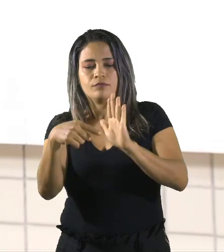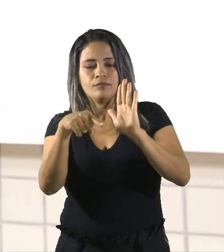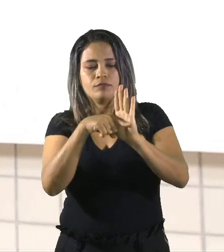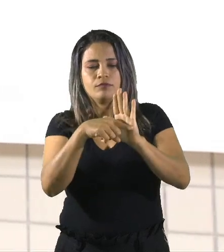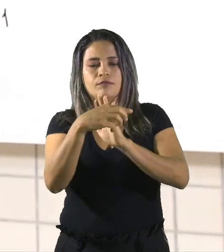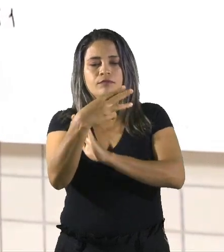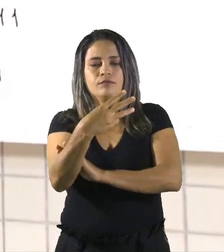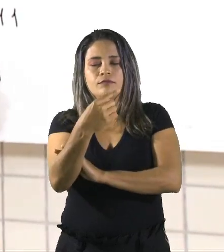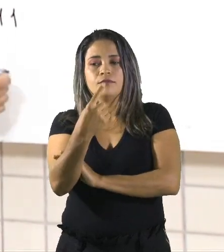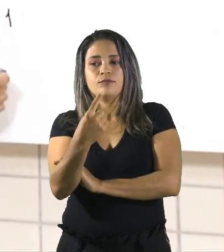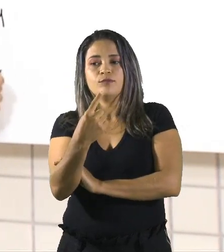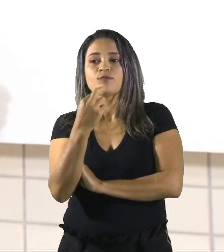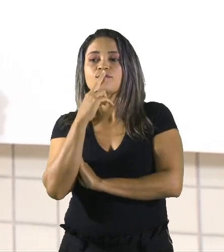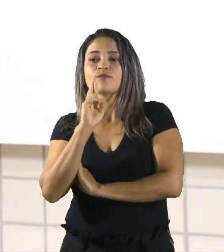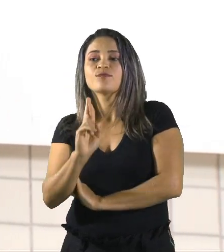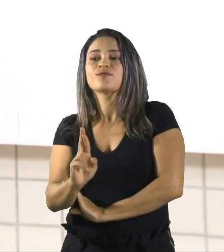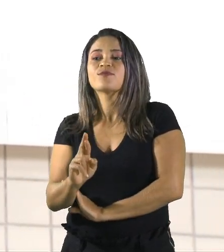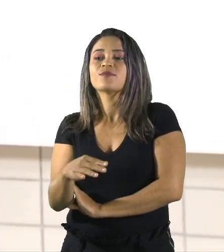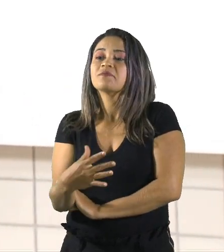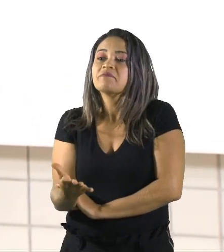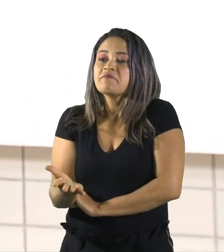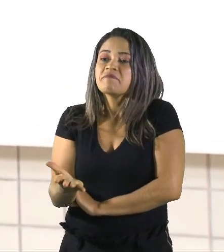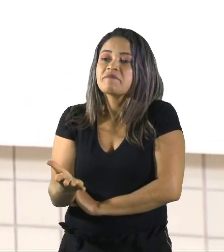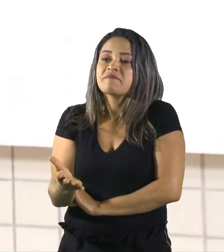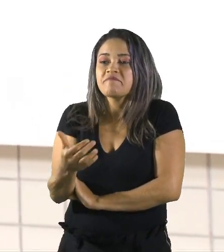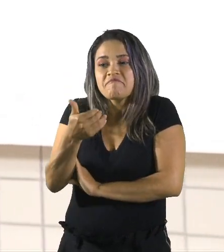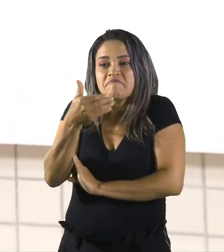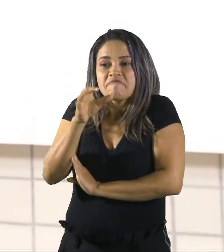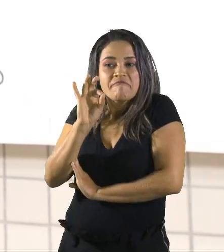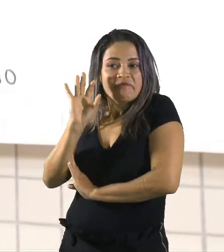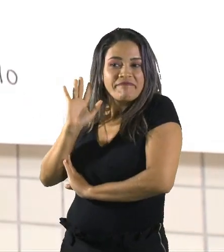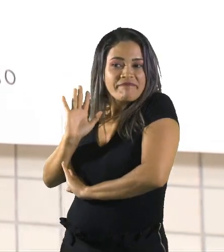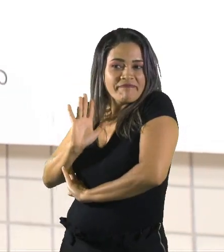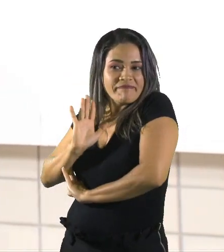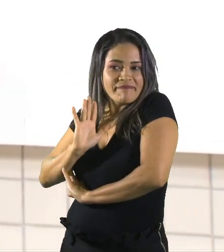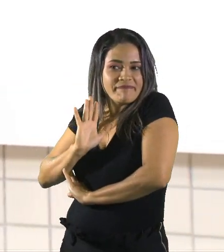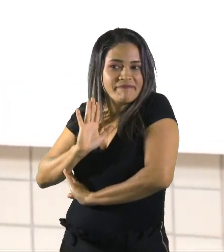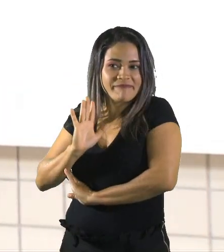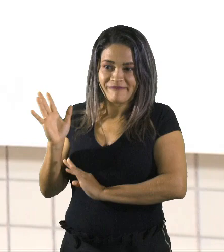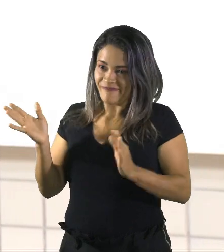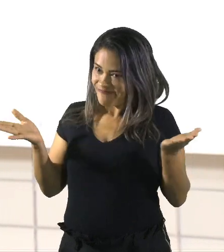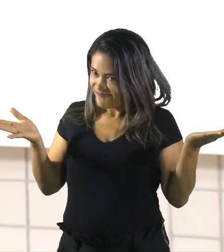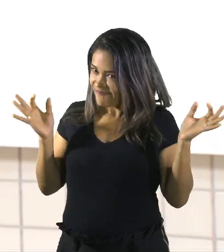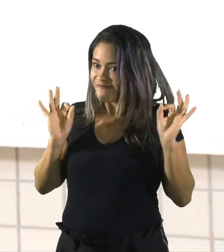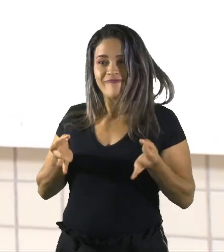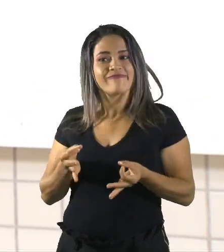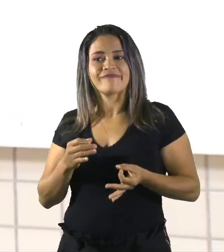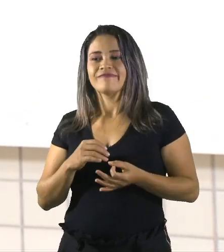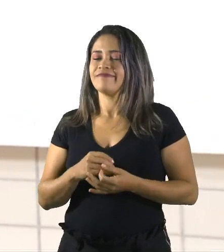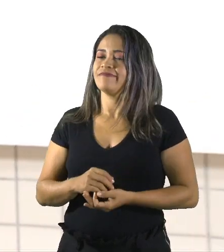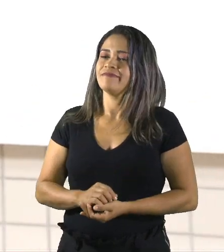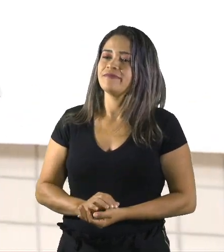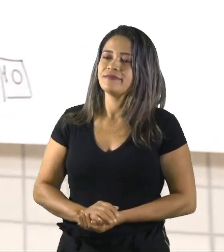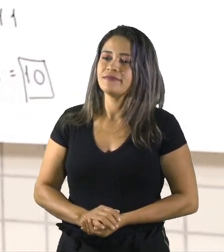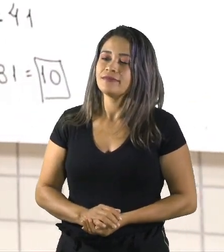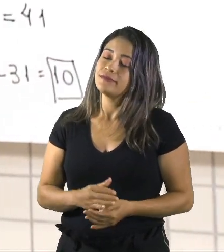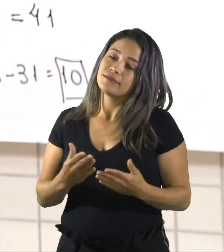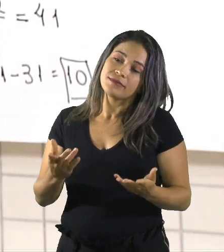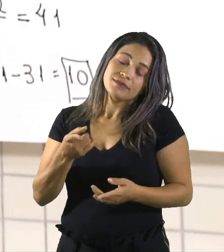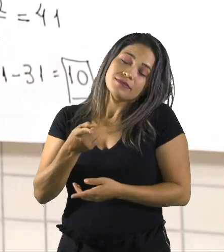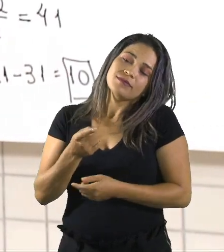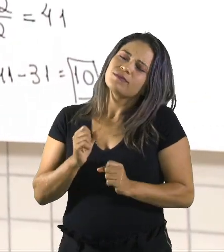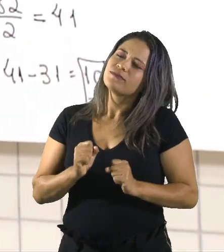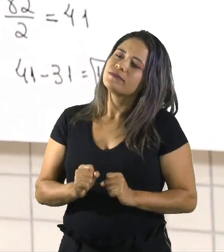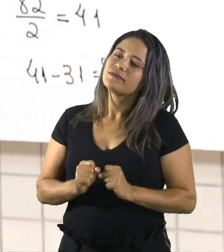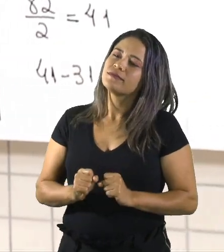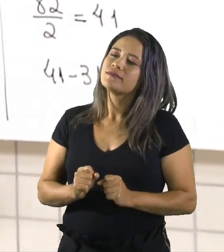31. Isso é igual a 10, novamente, certo? Então, o que você pode fazer aqui?